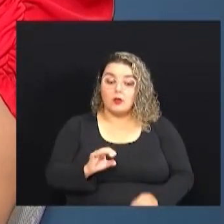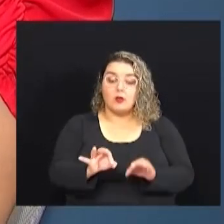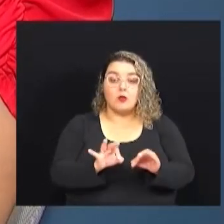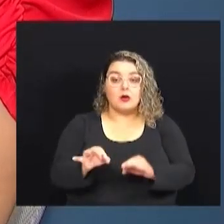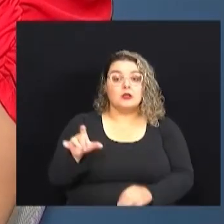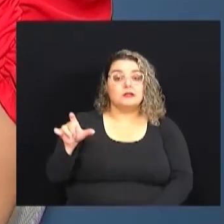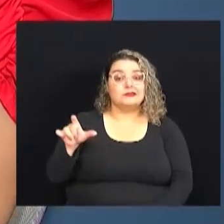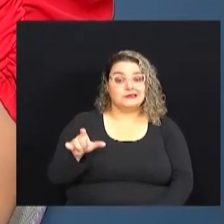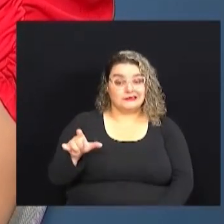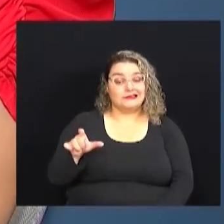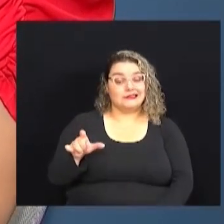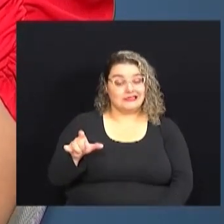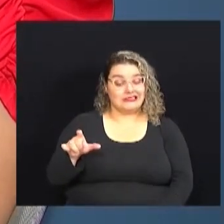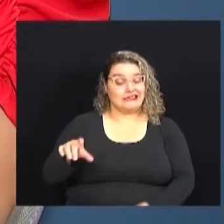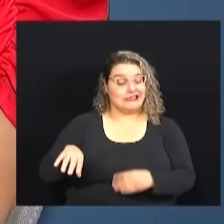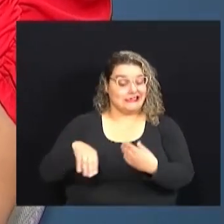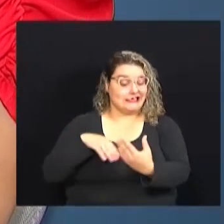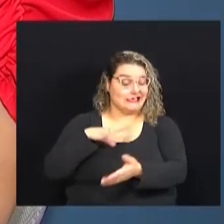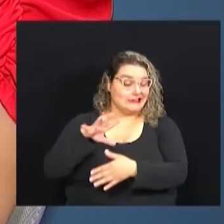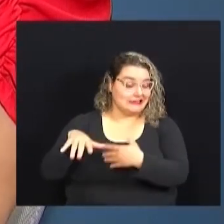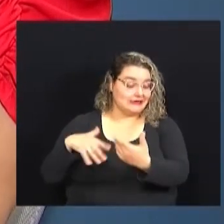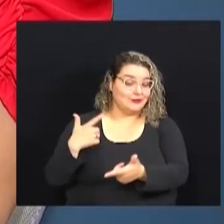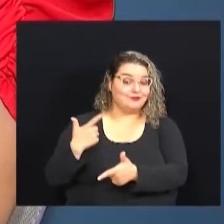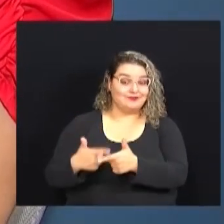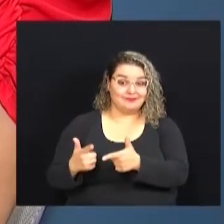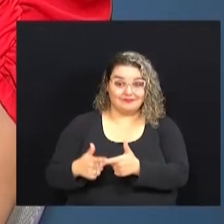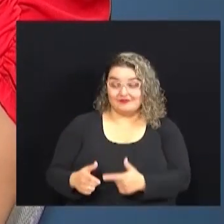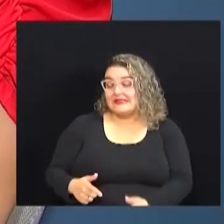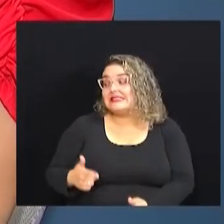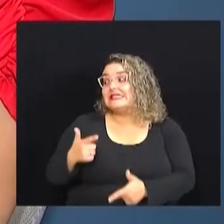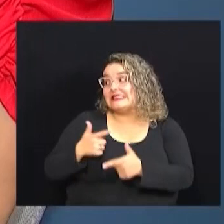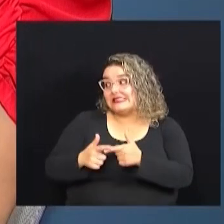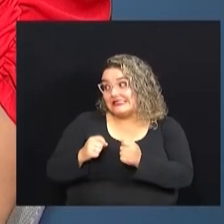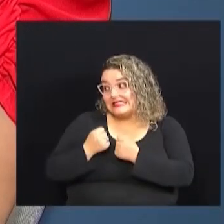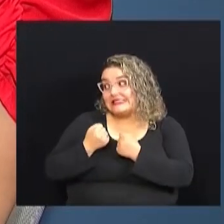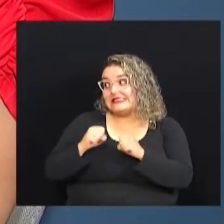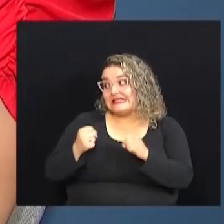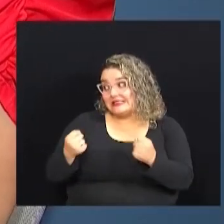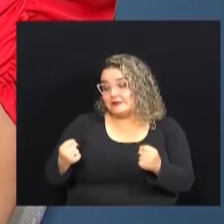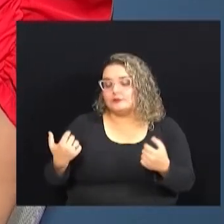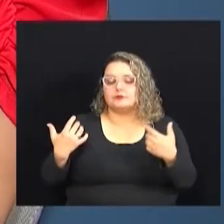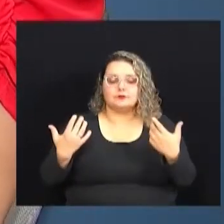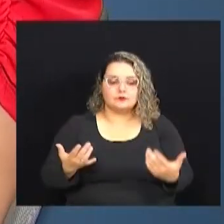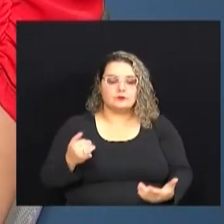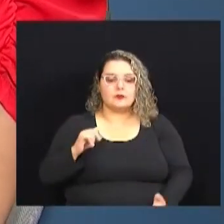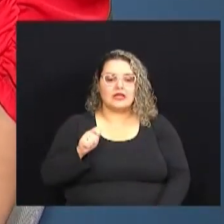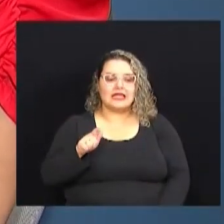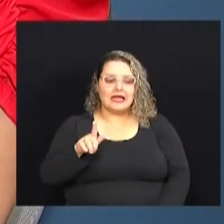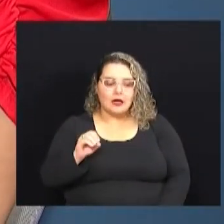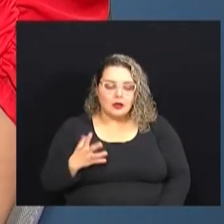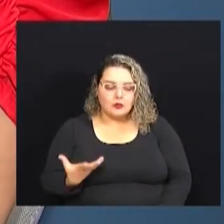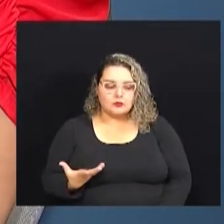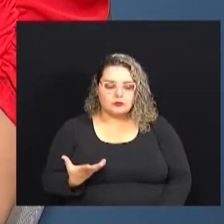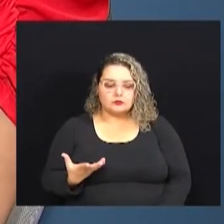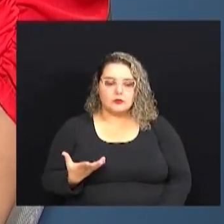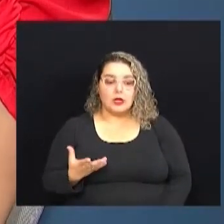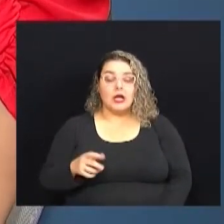no cartão pode virar um problema, né? Muito grande, inclusive. Iago,